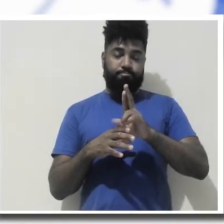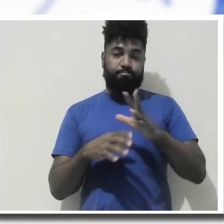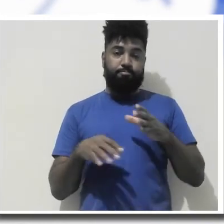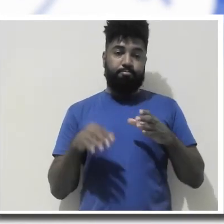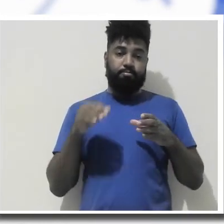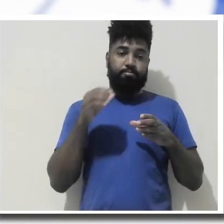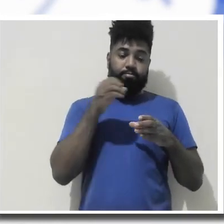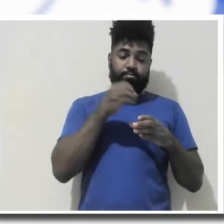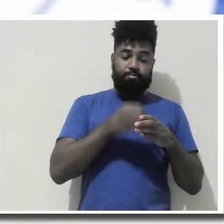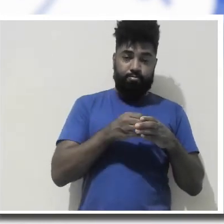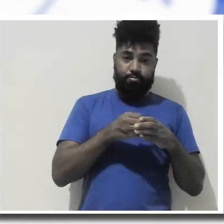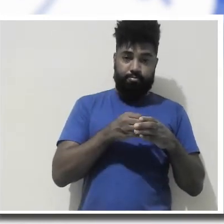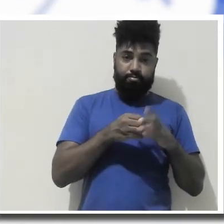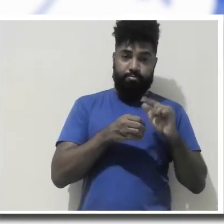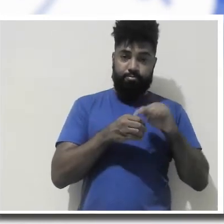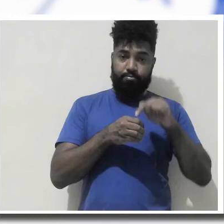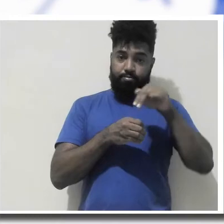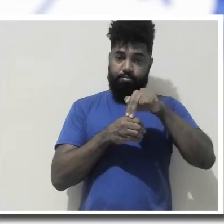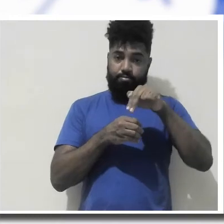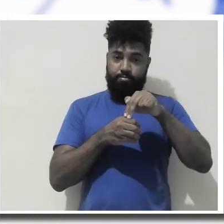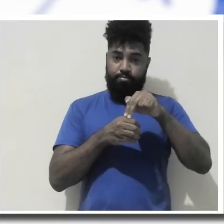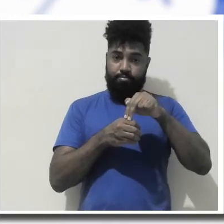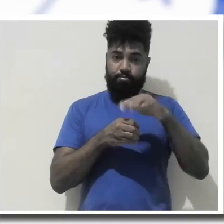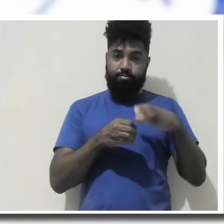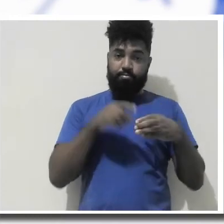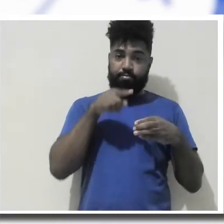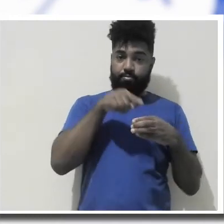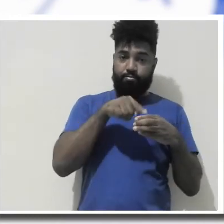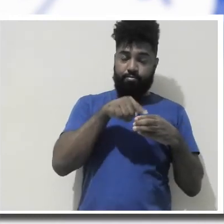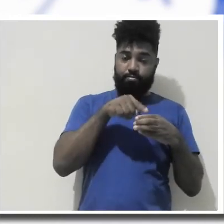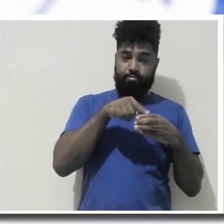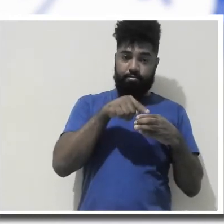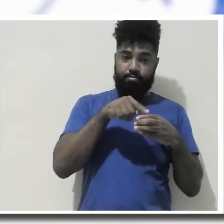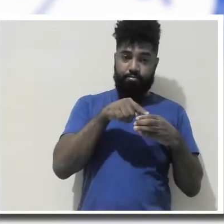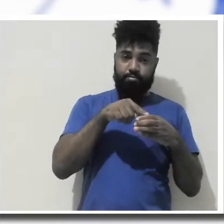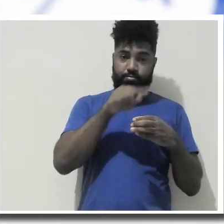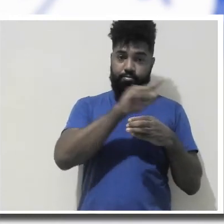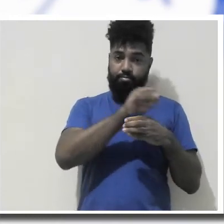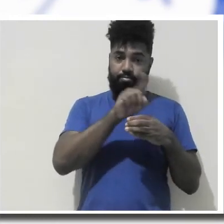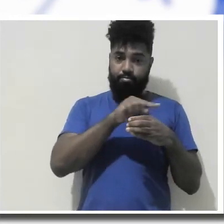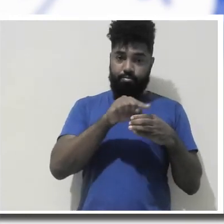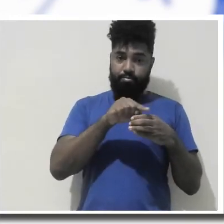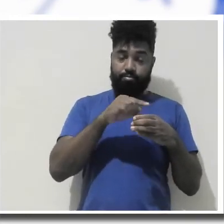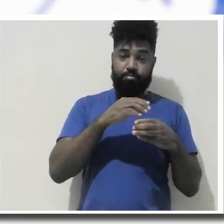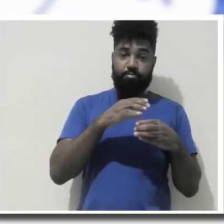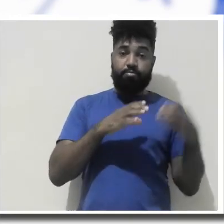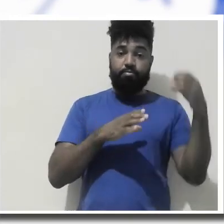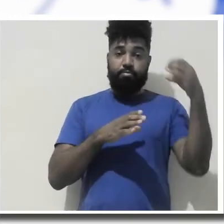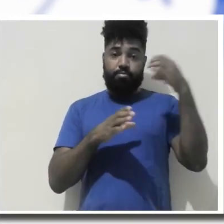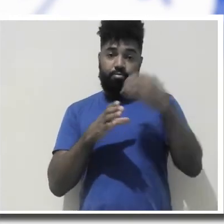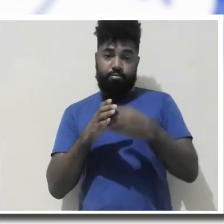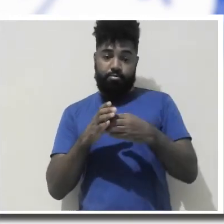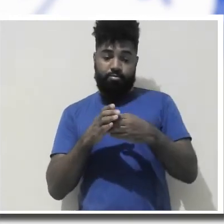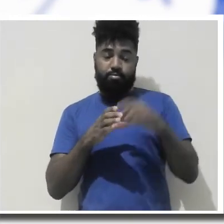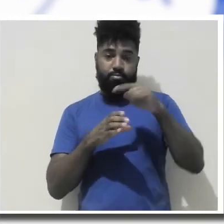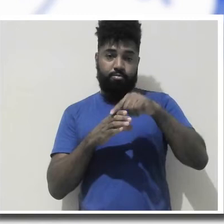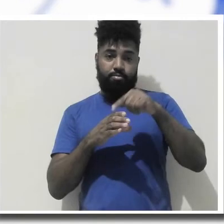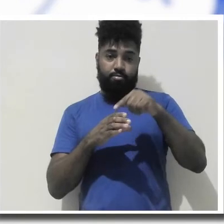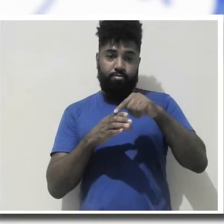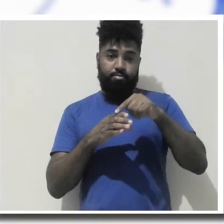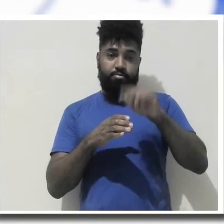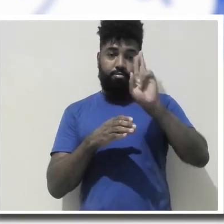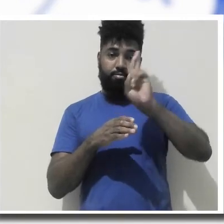Então, conjuntos naturais está contido no conjunto dos inteiros, que está contido no conjunto